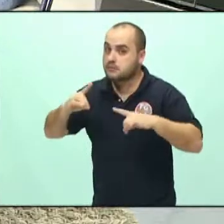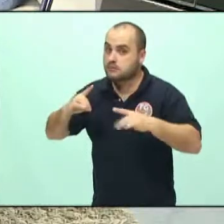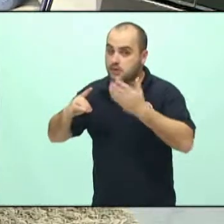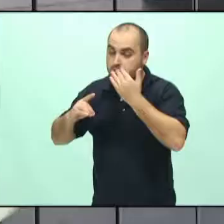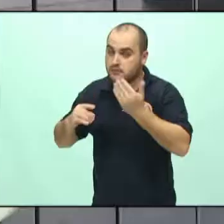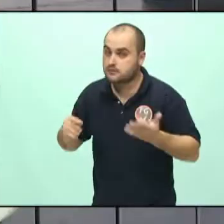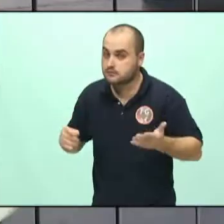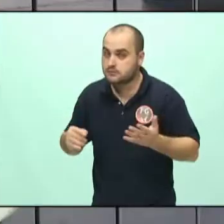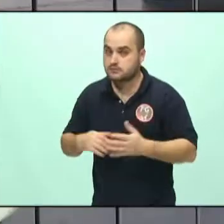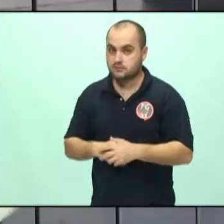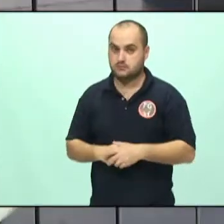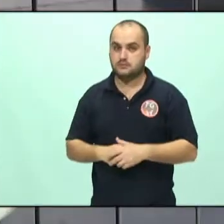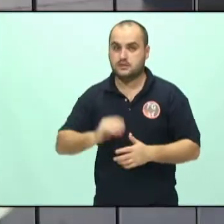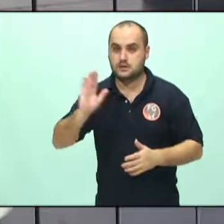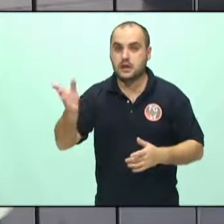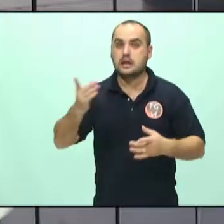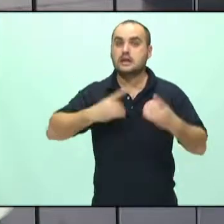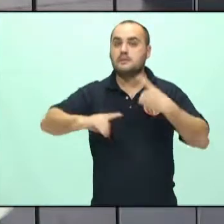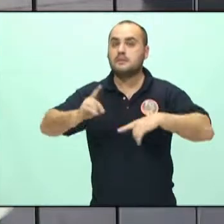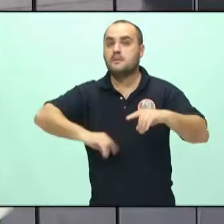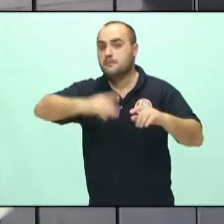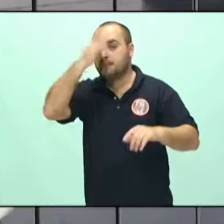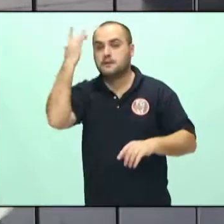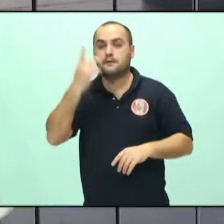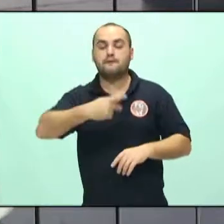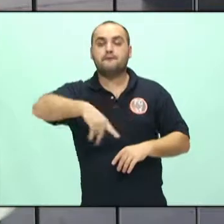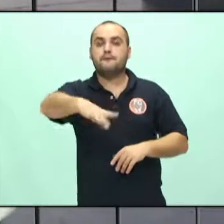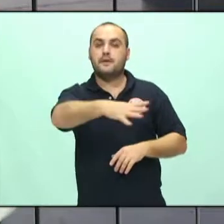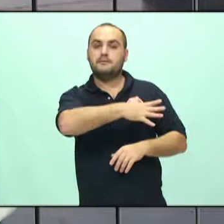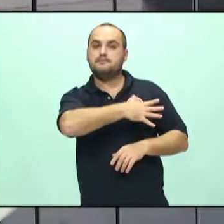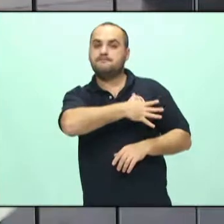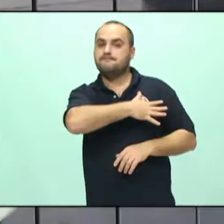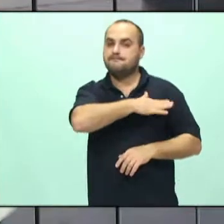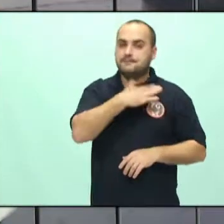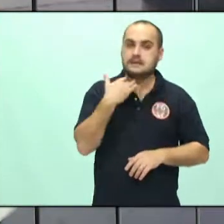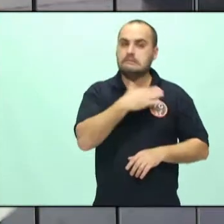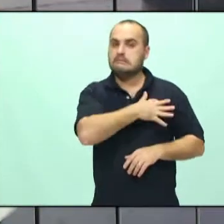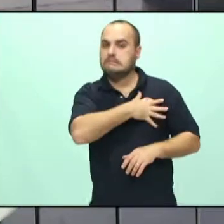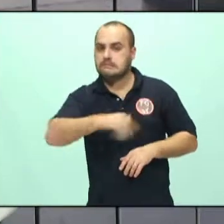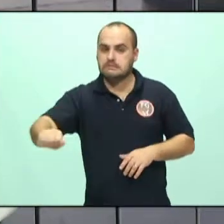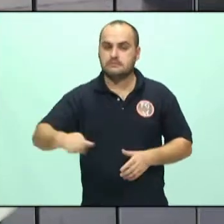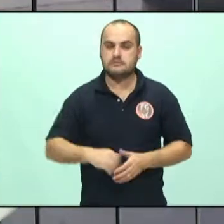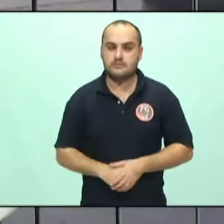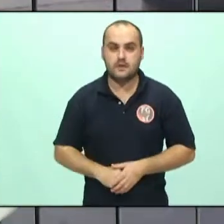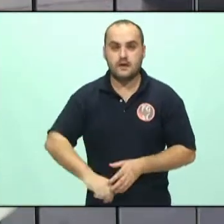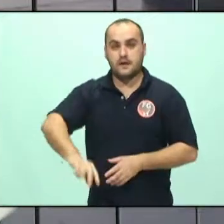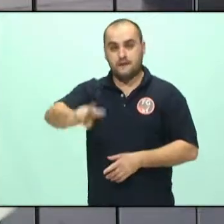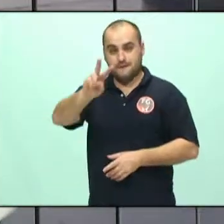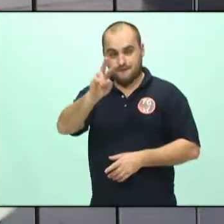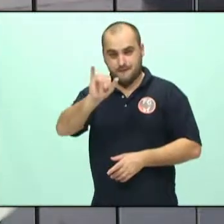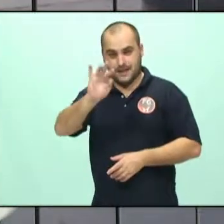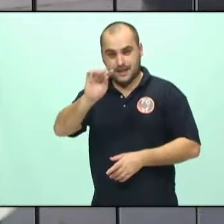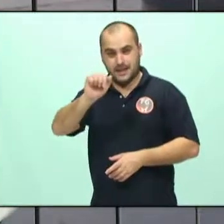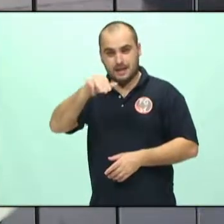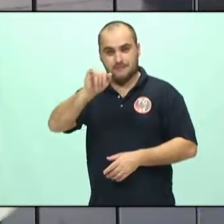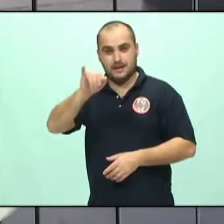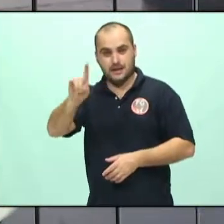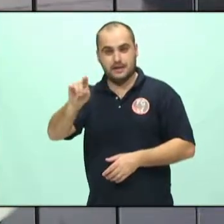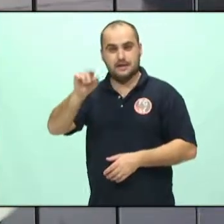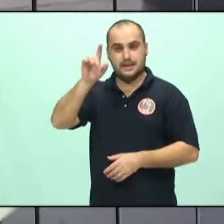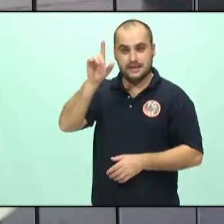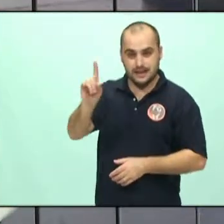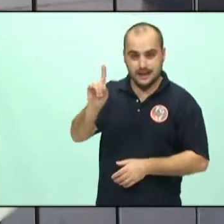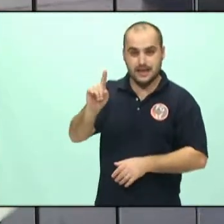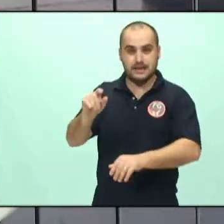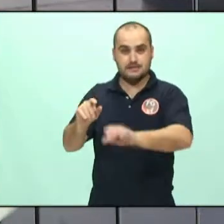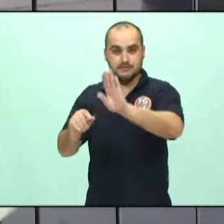E a depressão leva ao suicídio. E tem vitaminas, vitamina D e vitamina B, que são as vitaminas